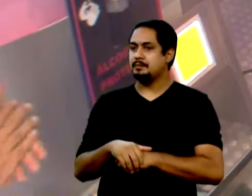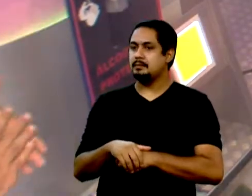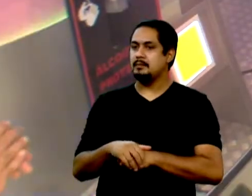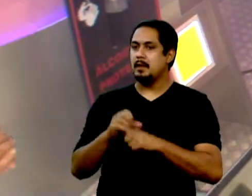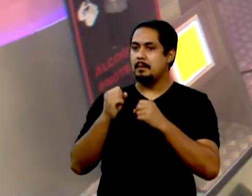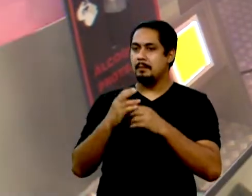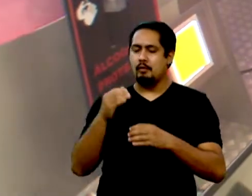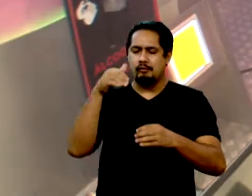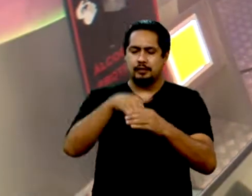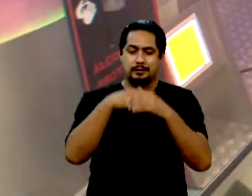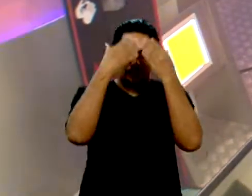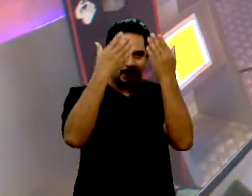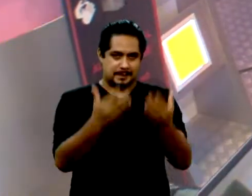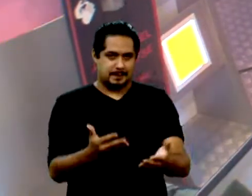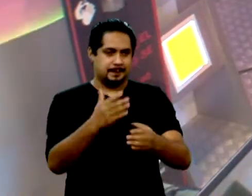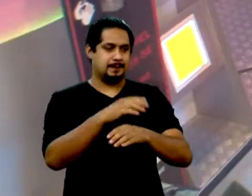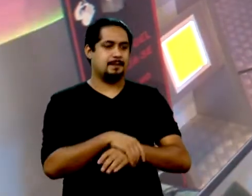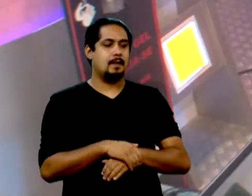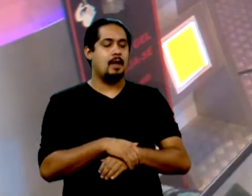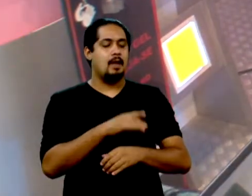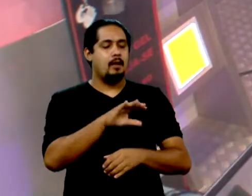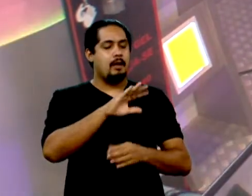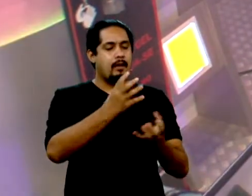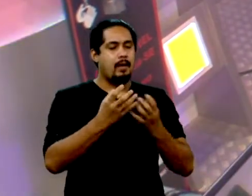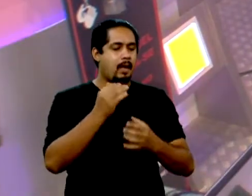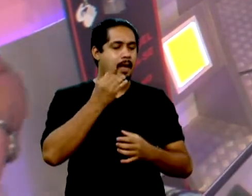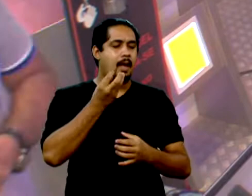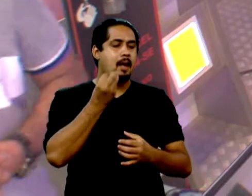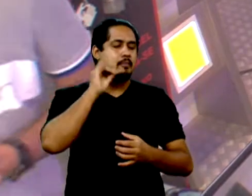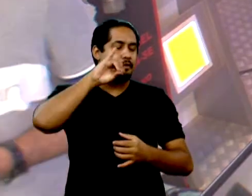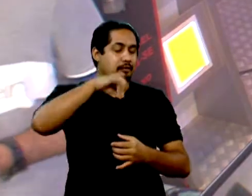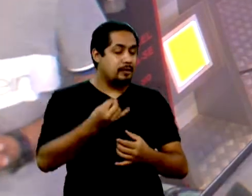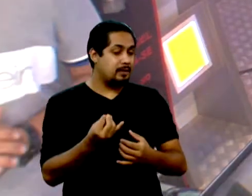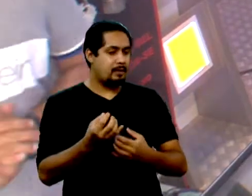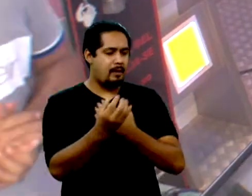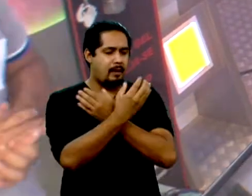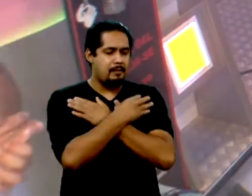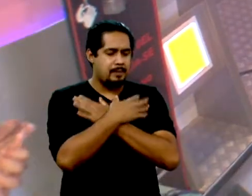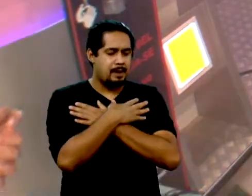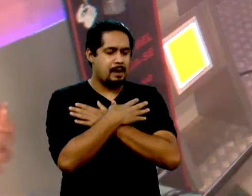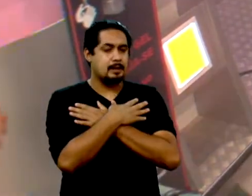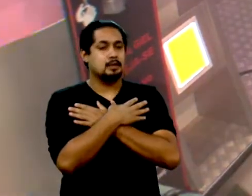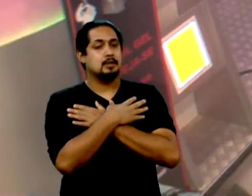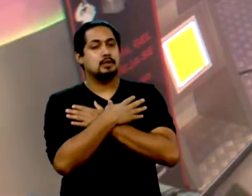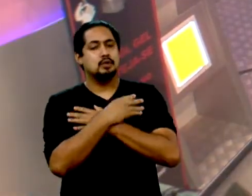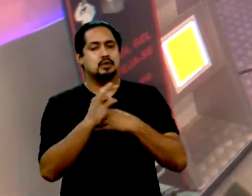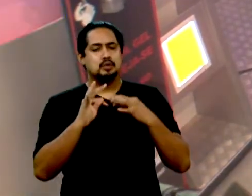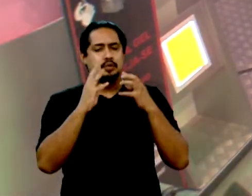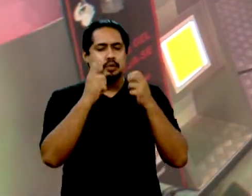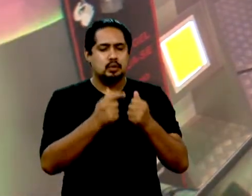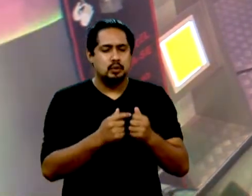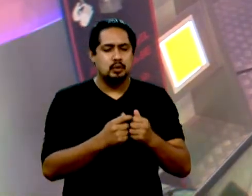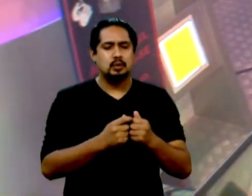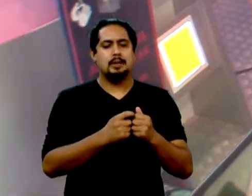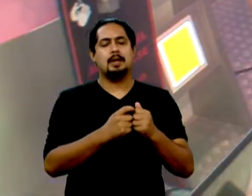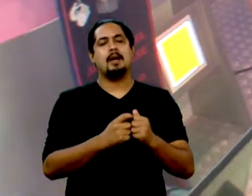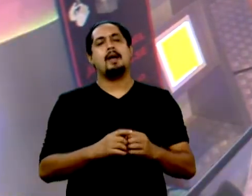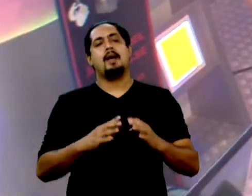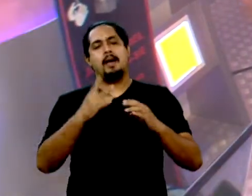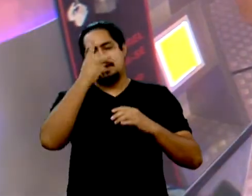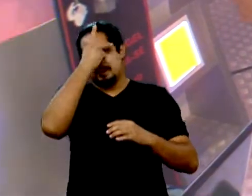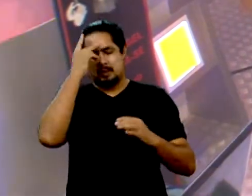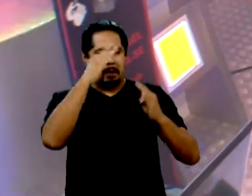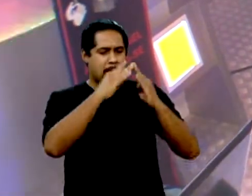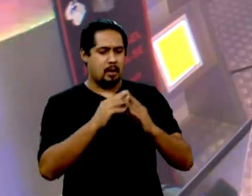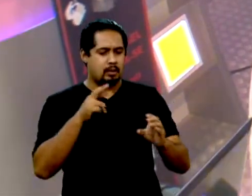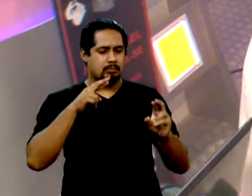pra você. Ah, obrigado. Eu queria aproveitar. Sim. Mandar até um abraço aí pra todos os meus conterrâneos lá de Raposa. Susto, eu gelei agora,